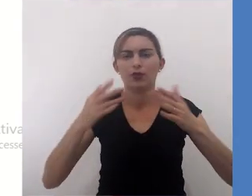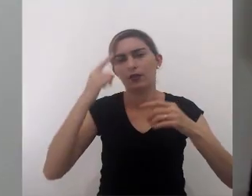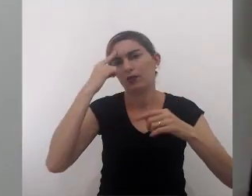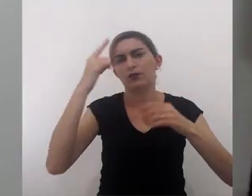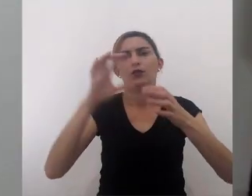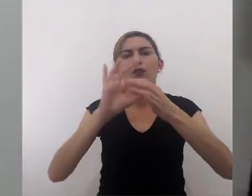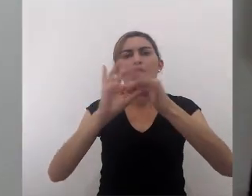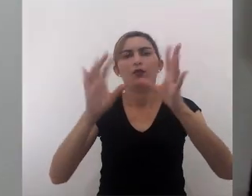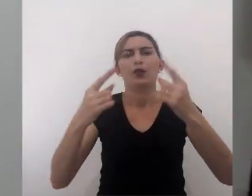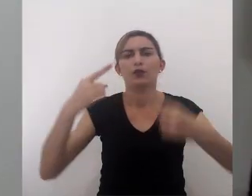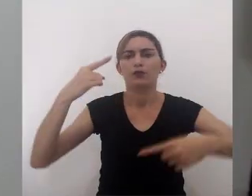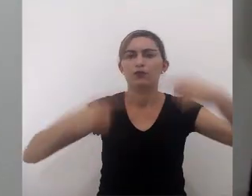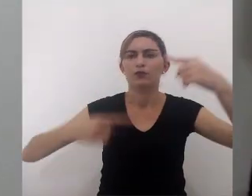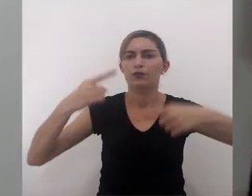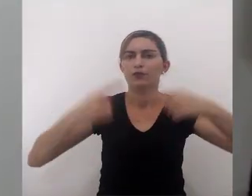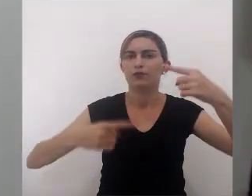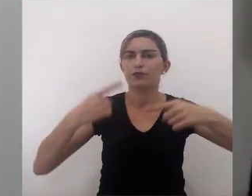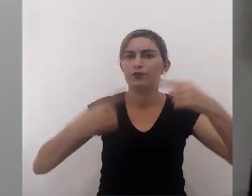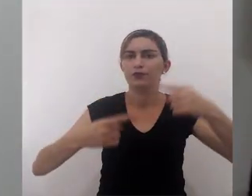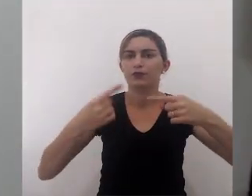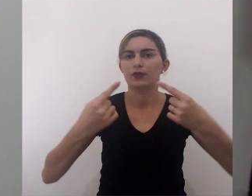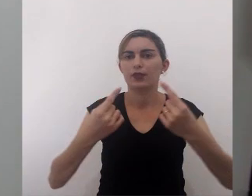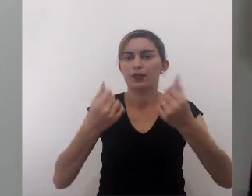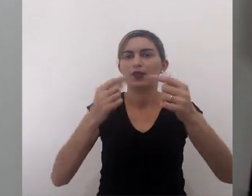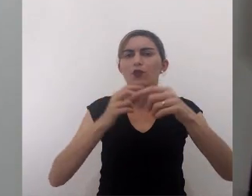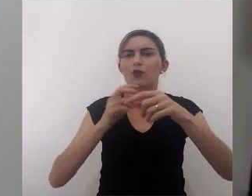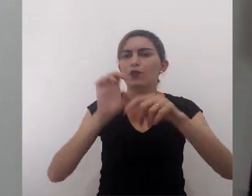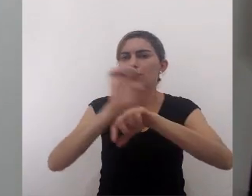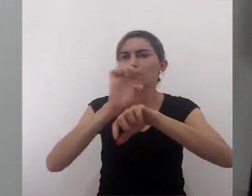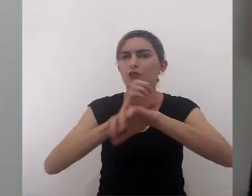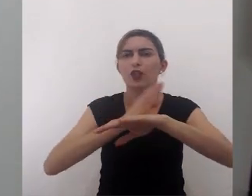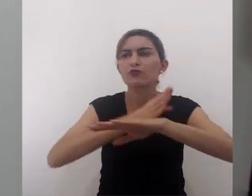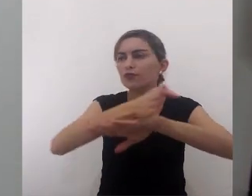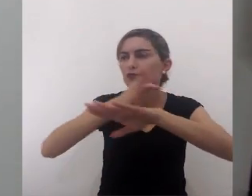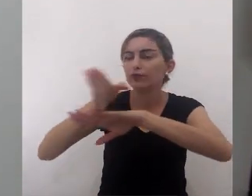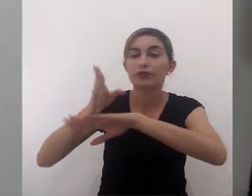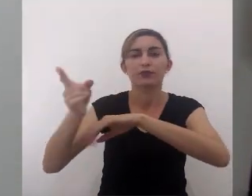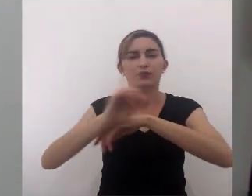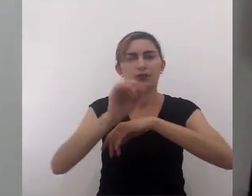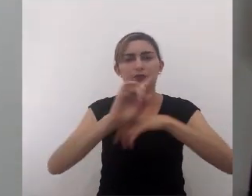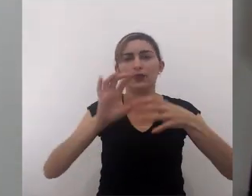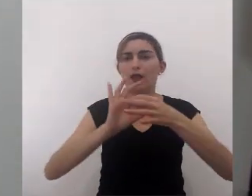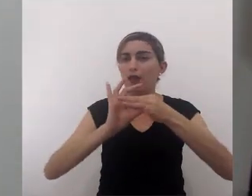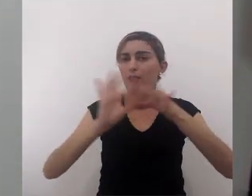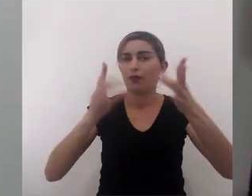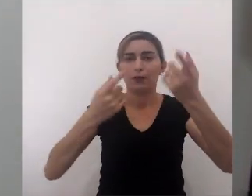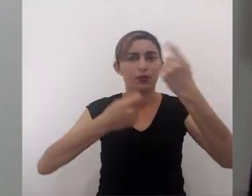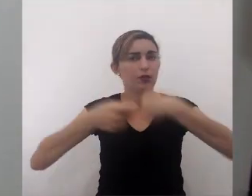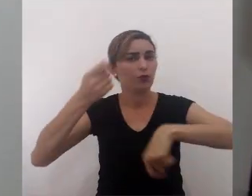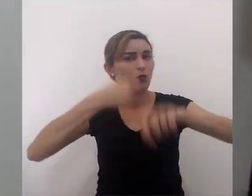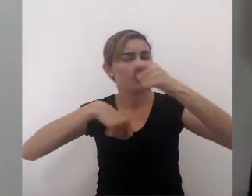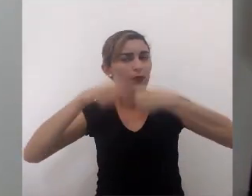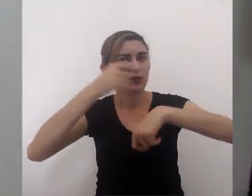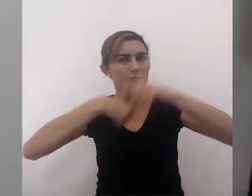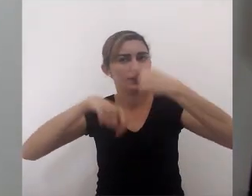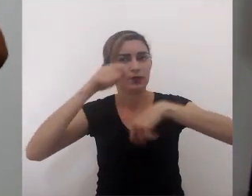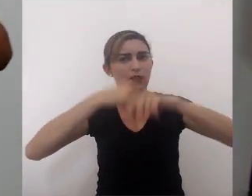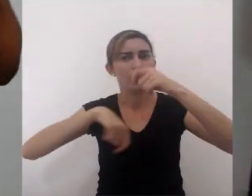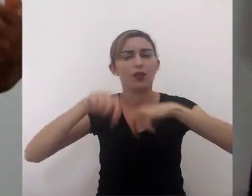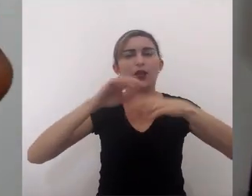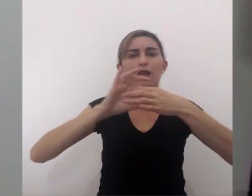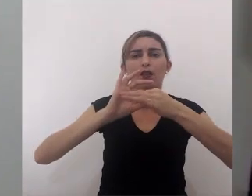ideias liberais no campo econômico, a não intervenção do Estado na economia, então liberdade comercial, é